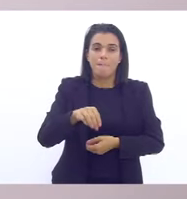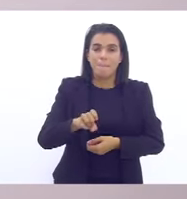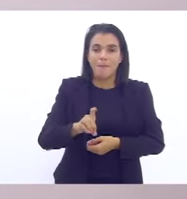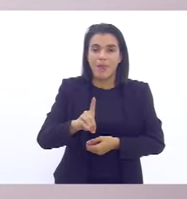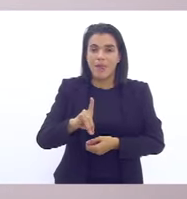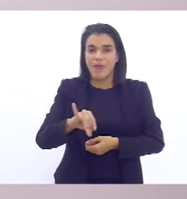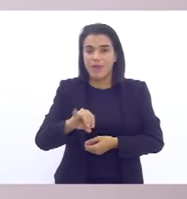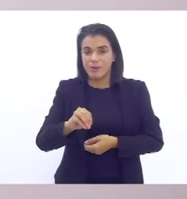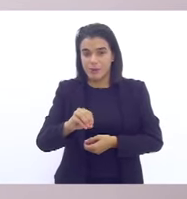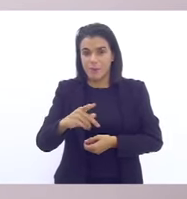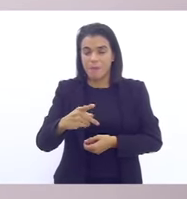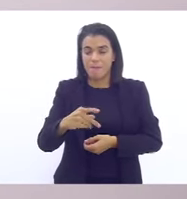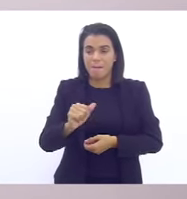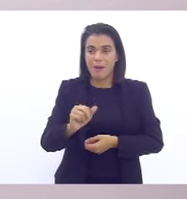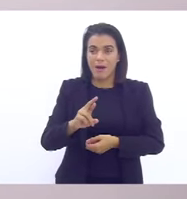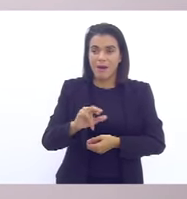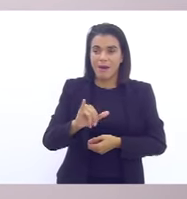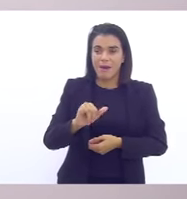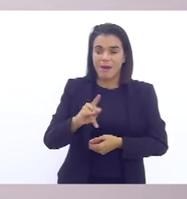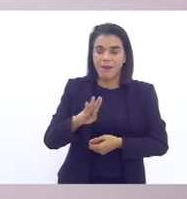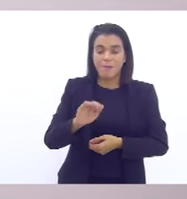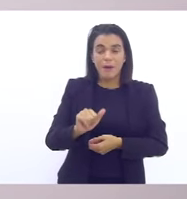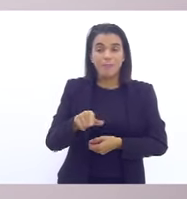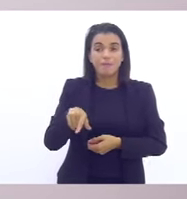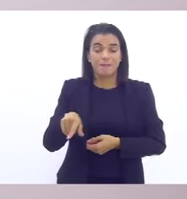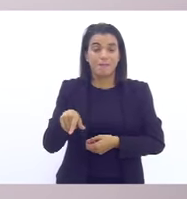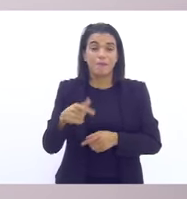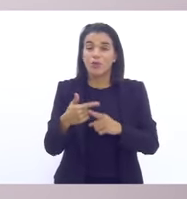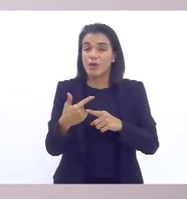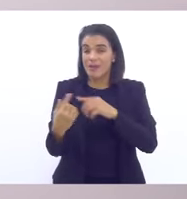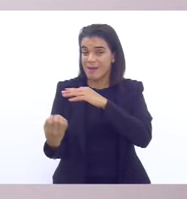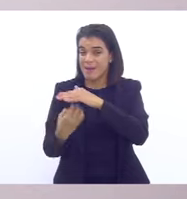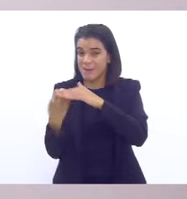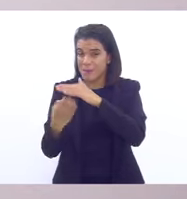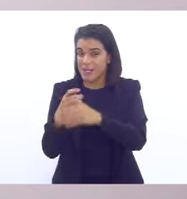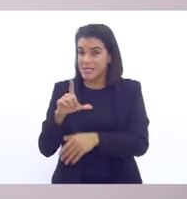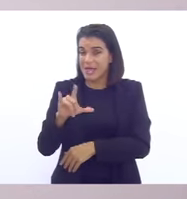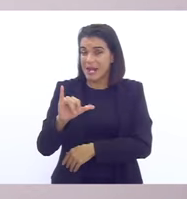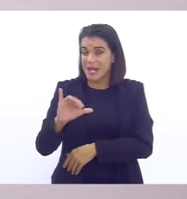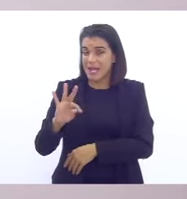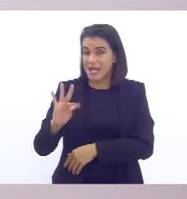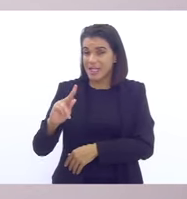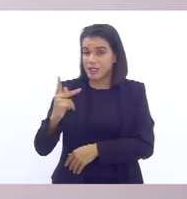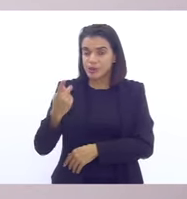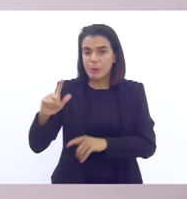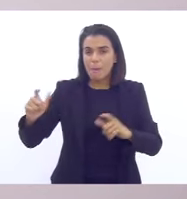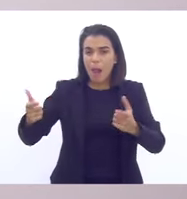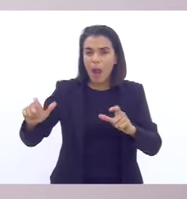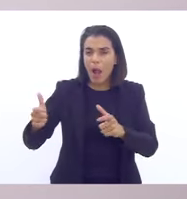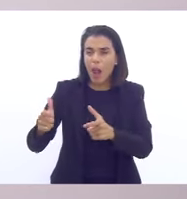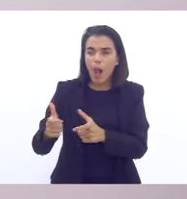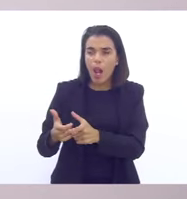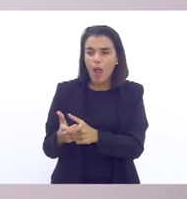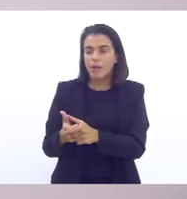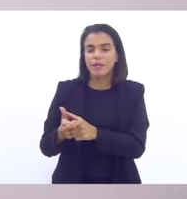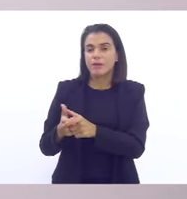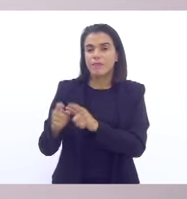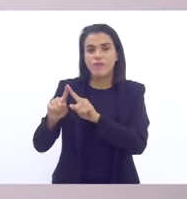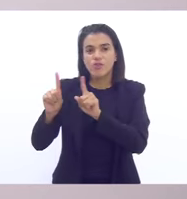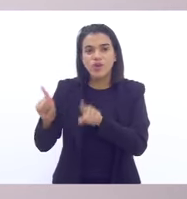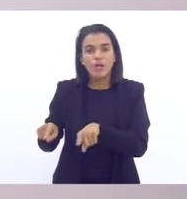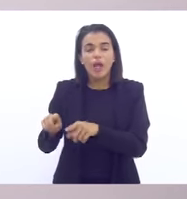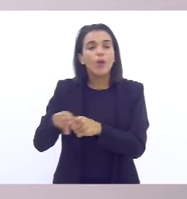Light reduziu o número de servidores da área operacional para reduzir